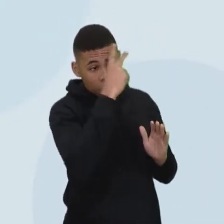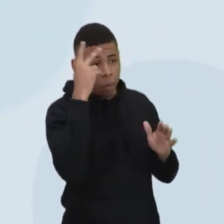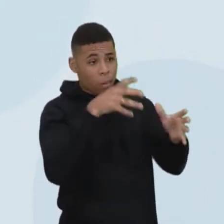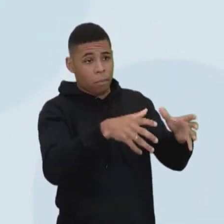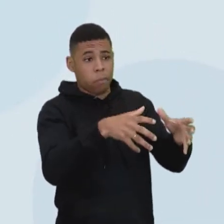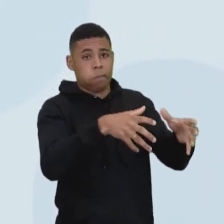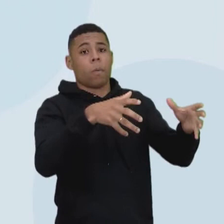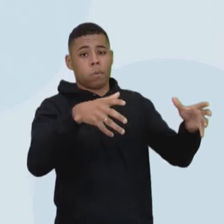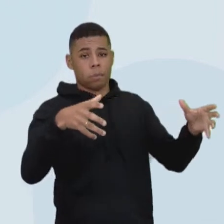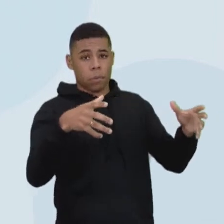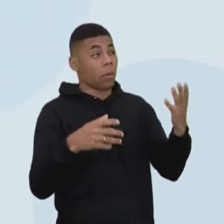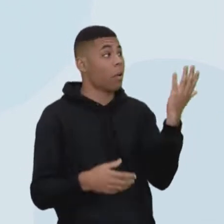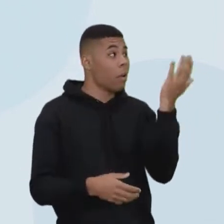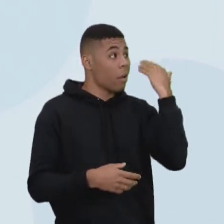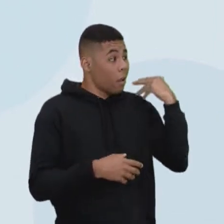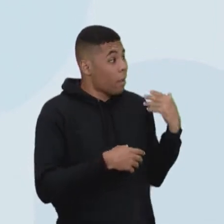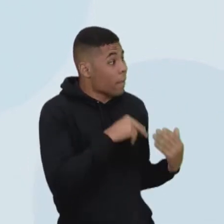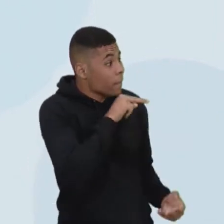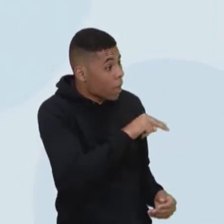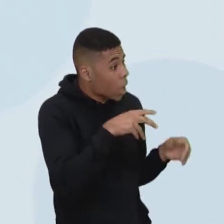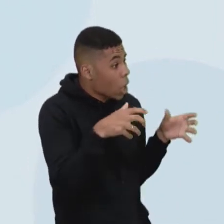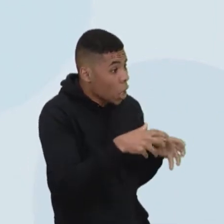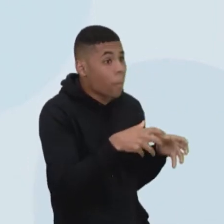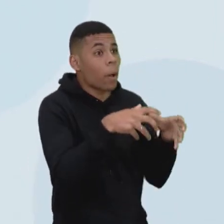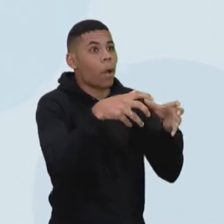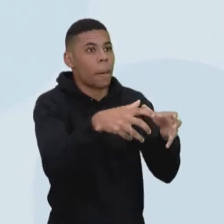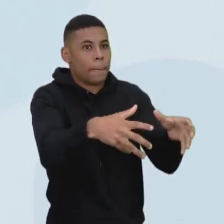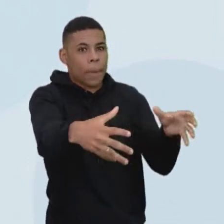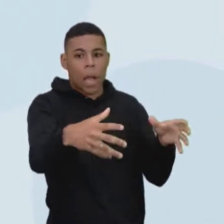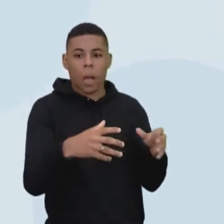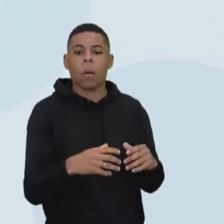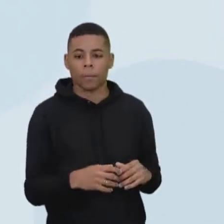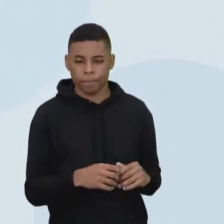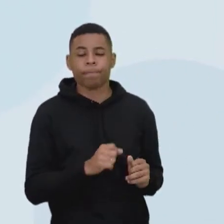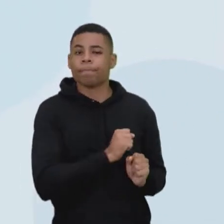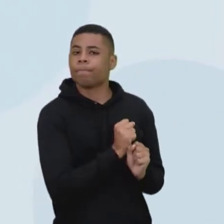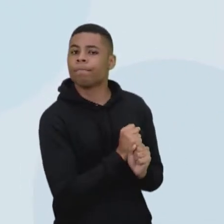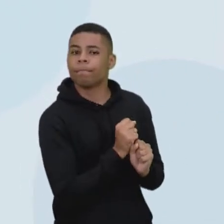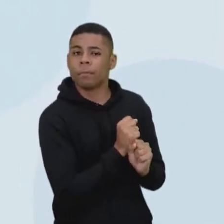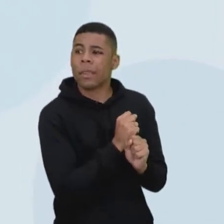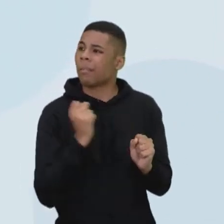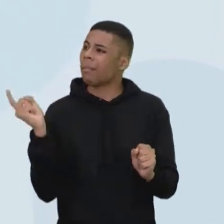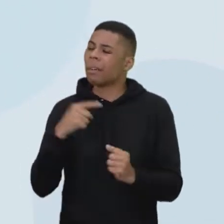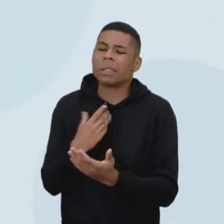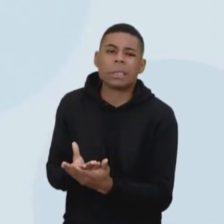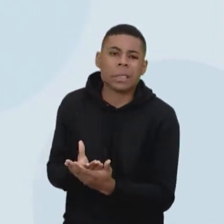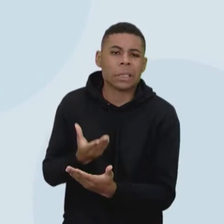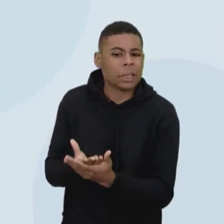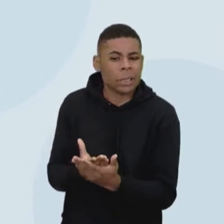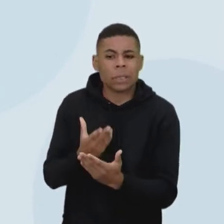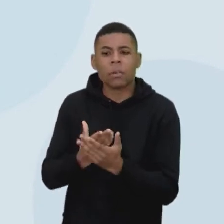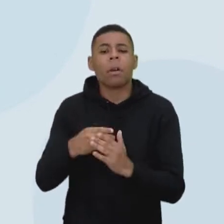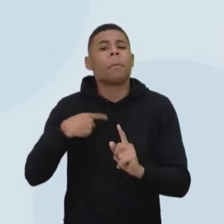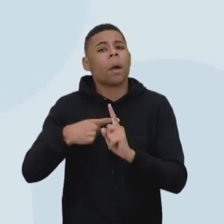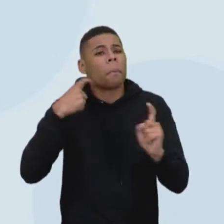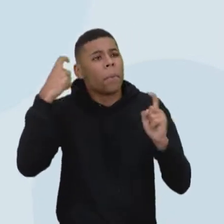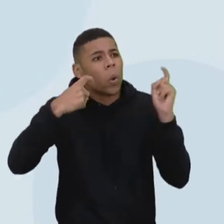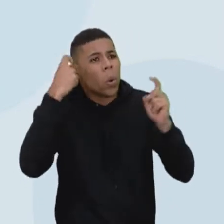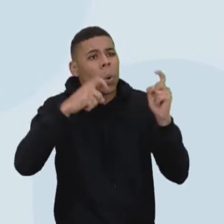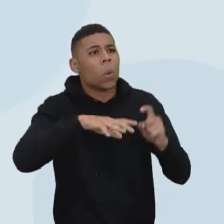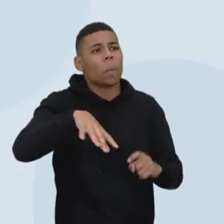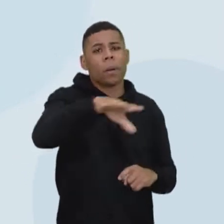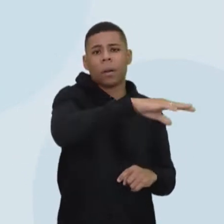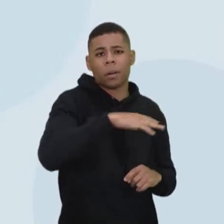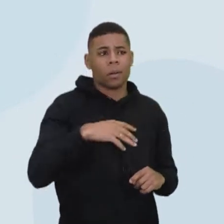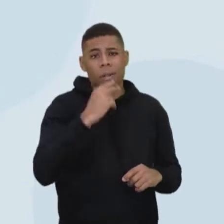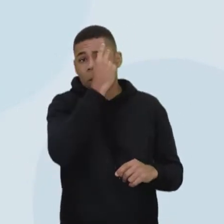da época estudada e são, há muito tempo, alvo de estudos e preocupações por parte de